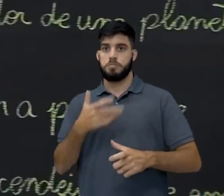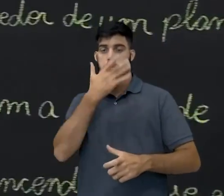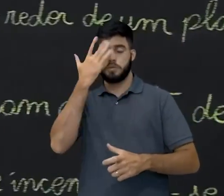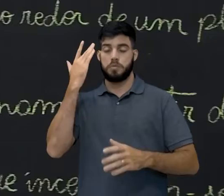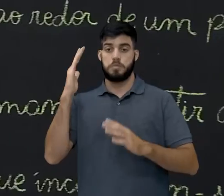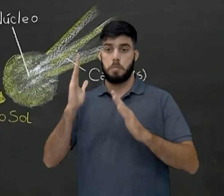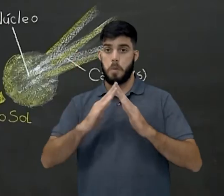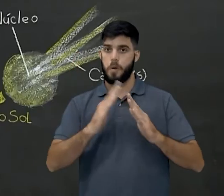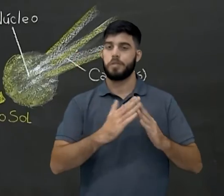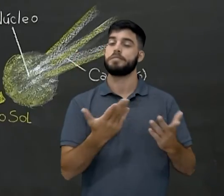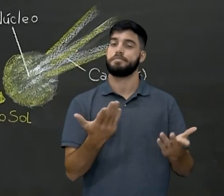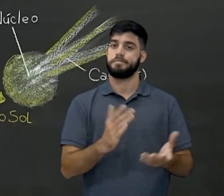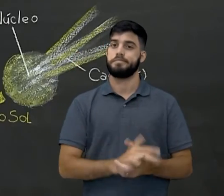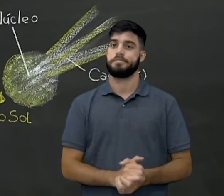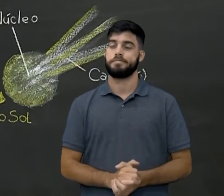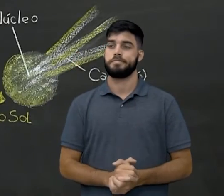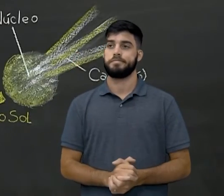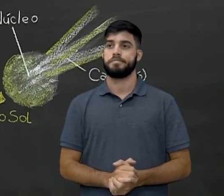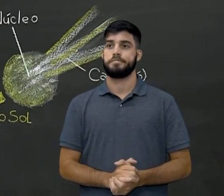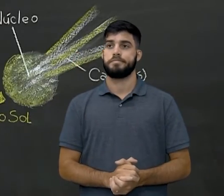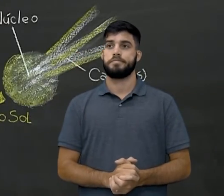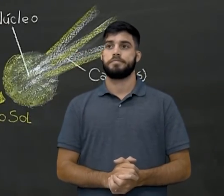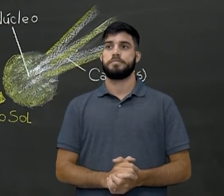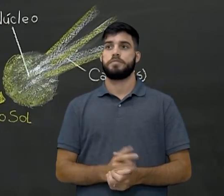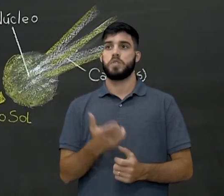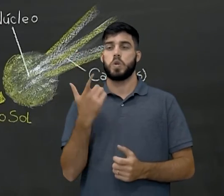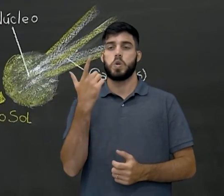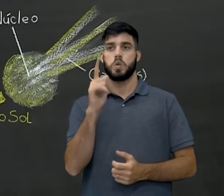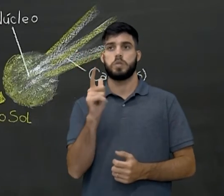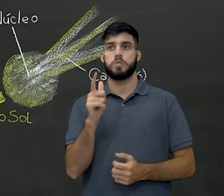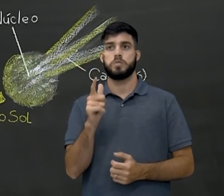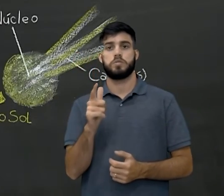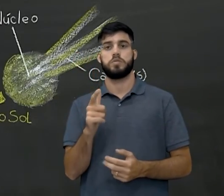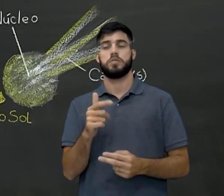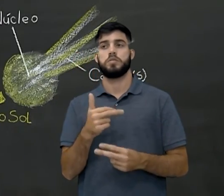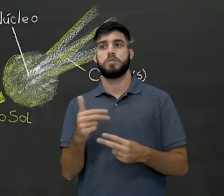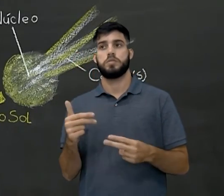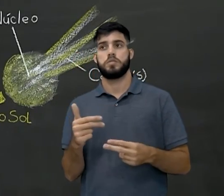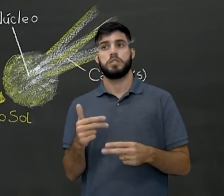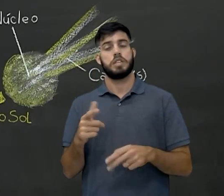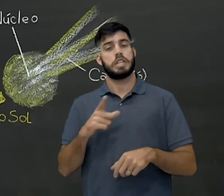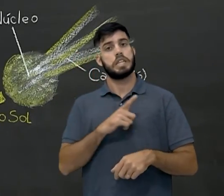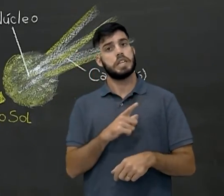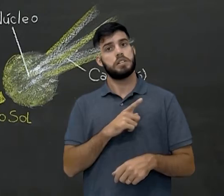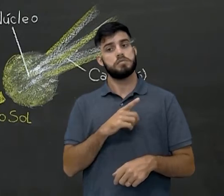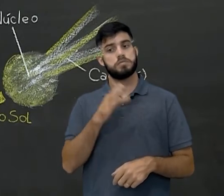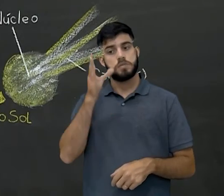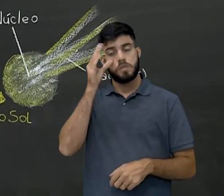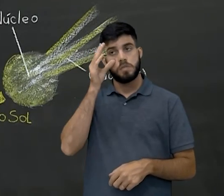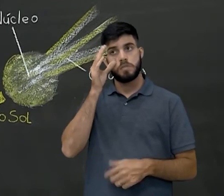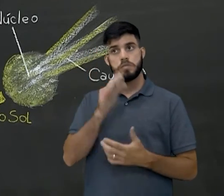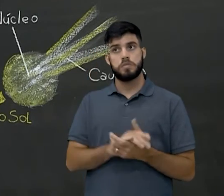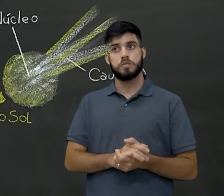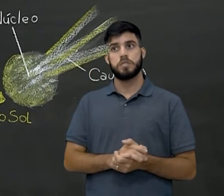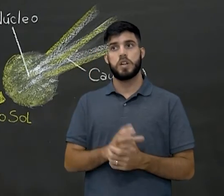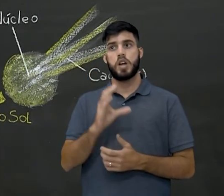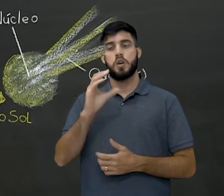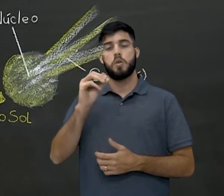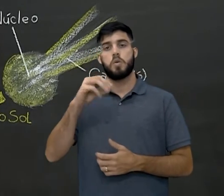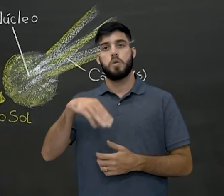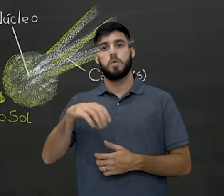por exemplo. Agora, um outro astro que causa muita curiosidade são os